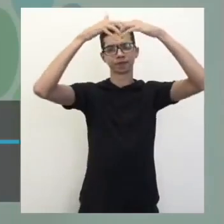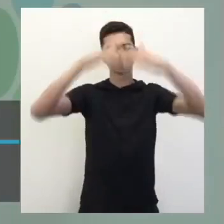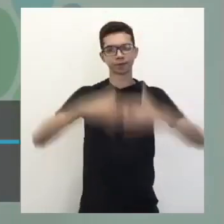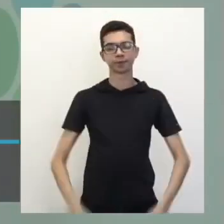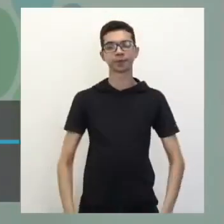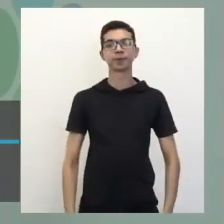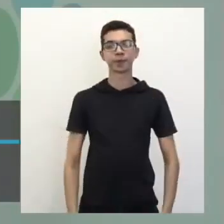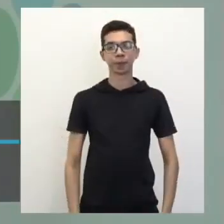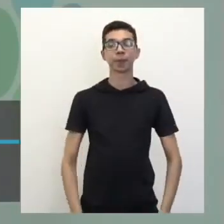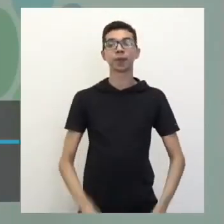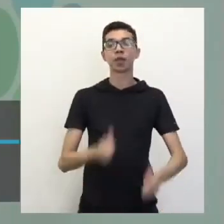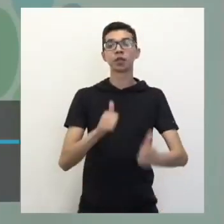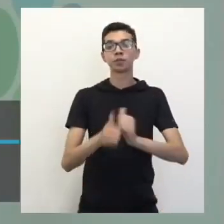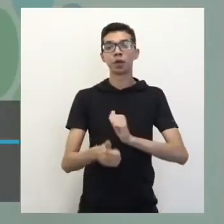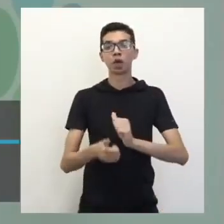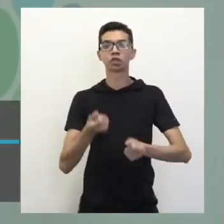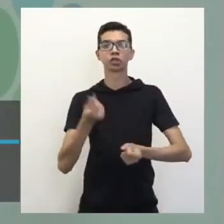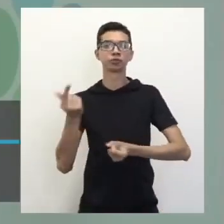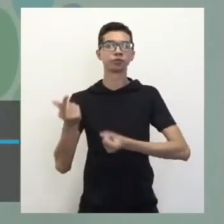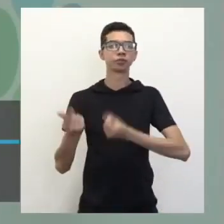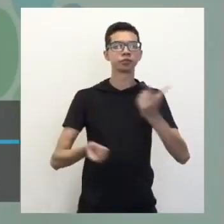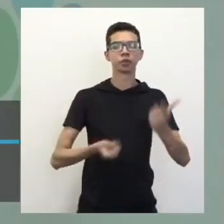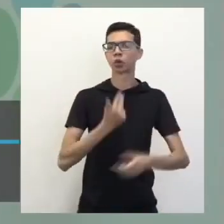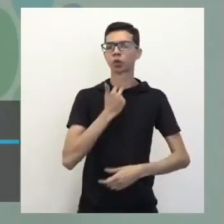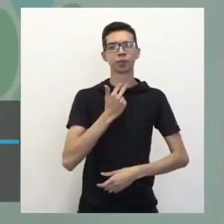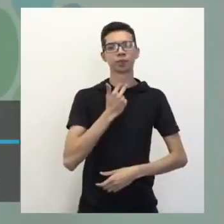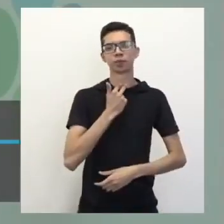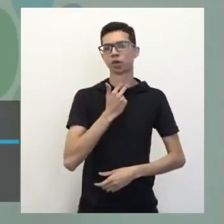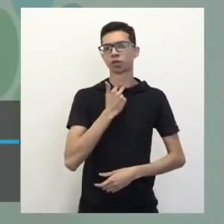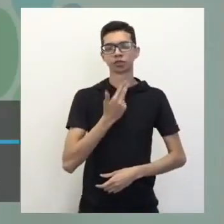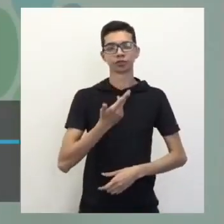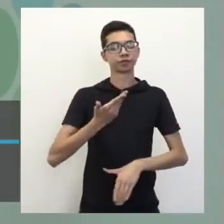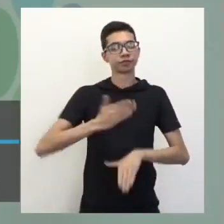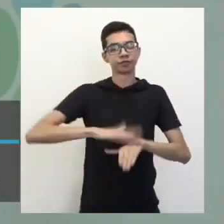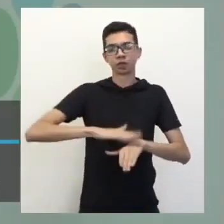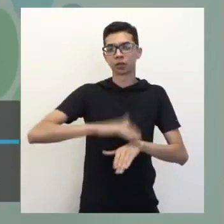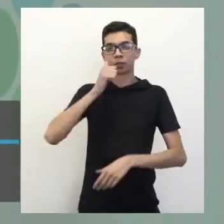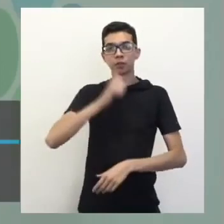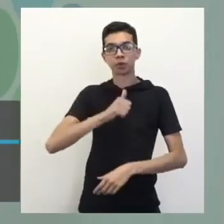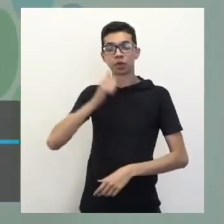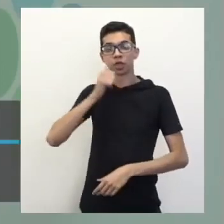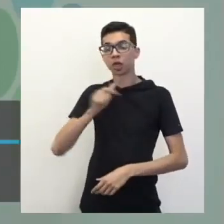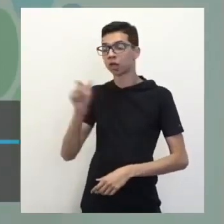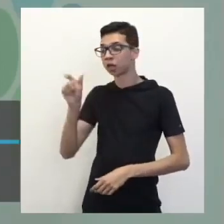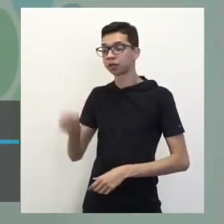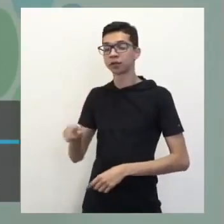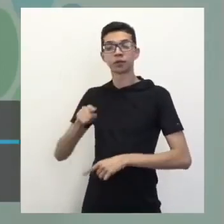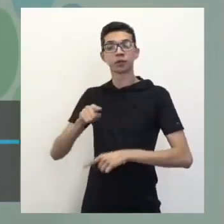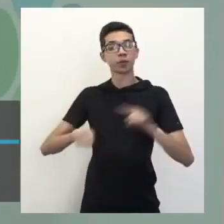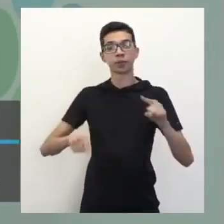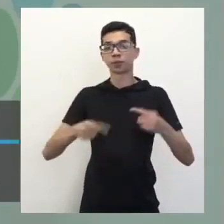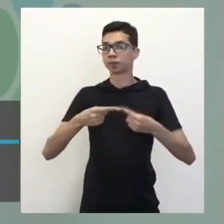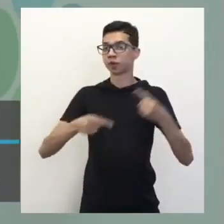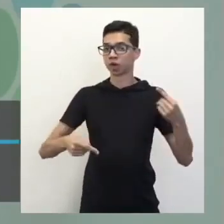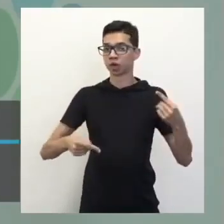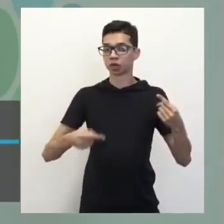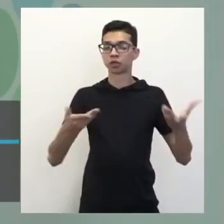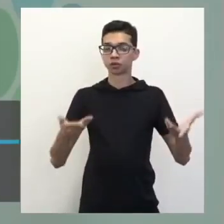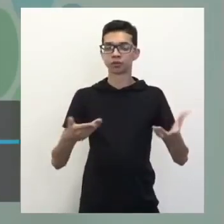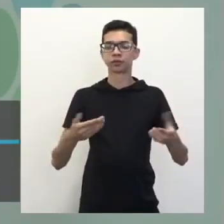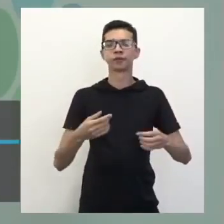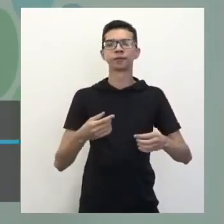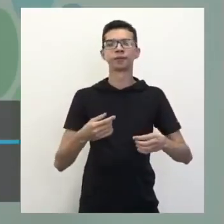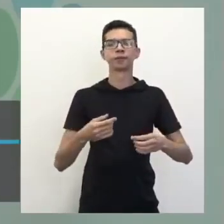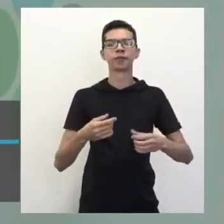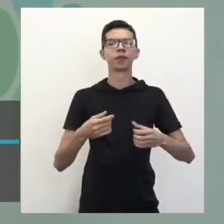determinados esportes não devem, não podem ser praticados pela mulher. Falado disso, nós vamos refletir aqui de uma maneira bem singela,